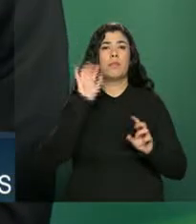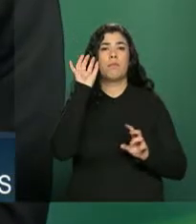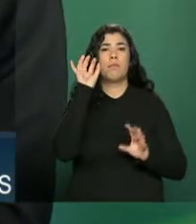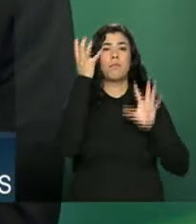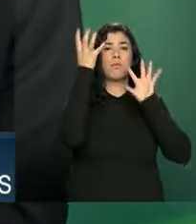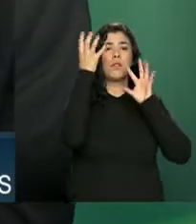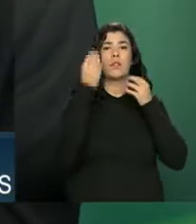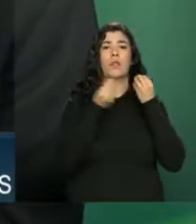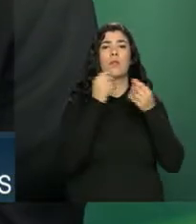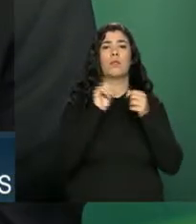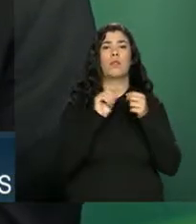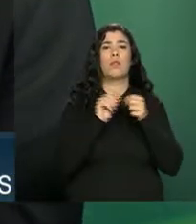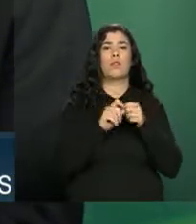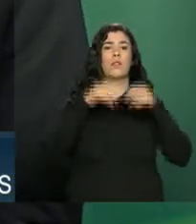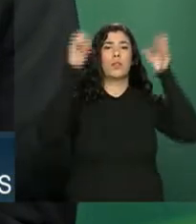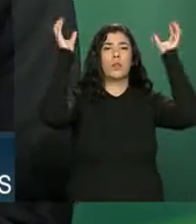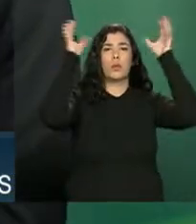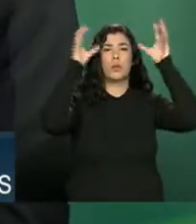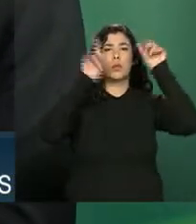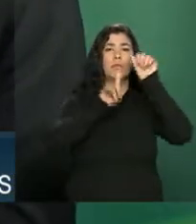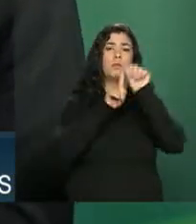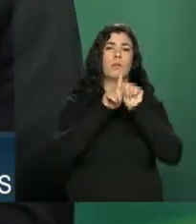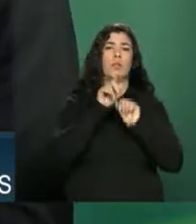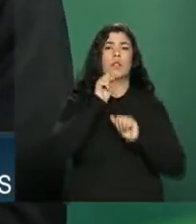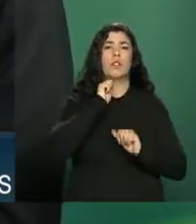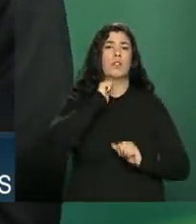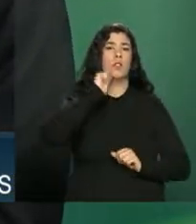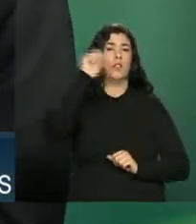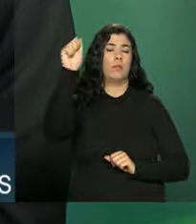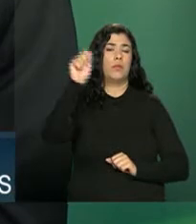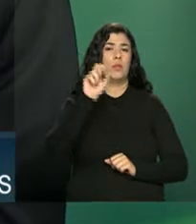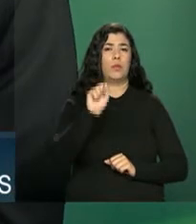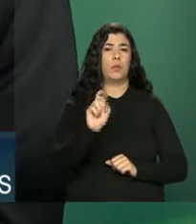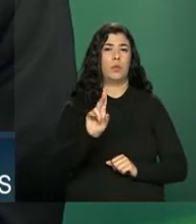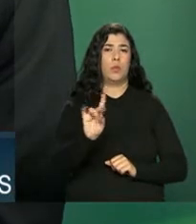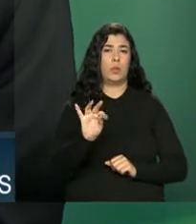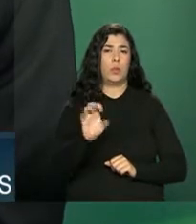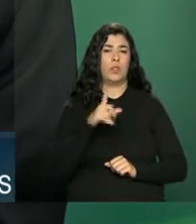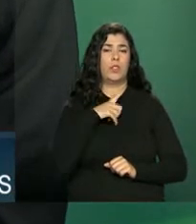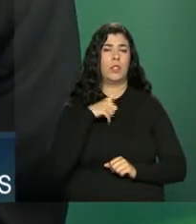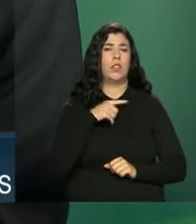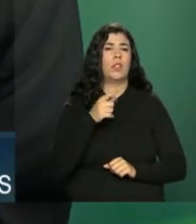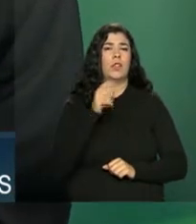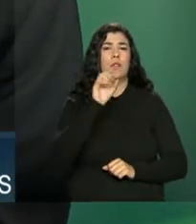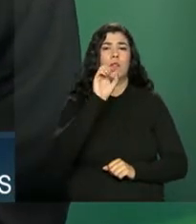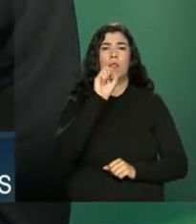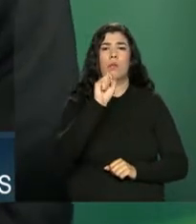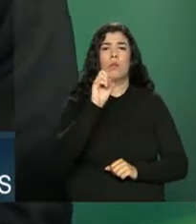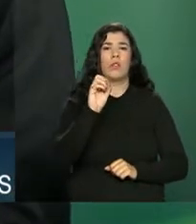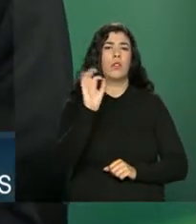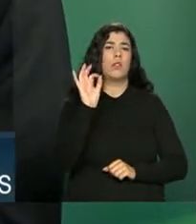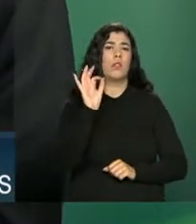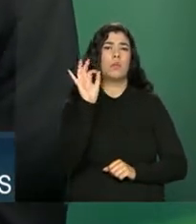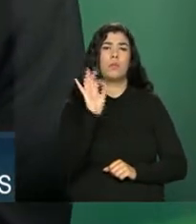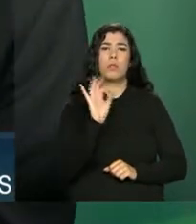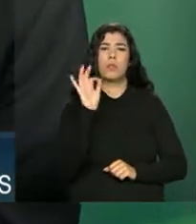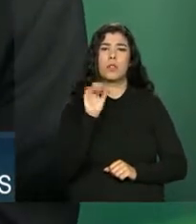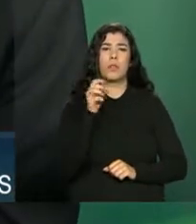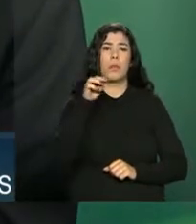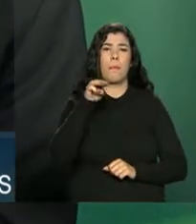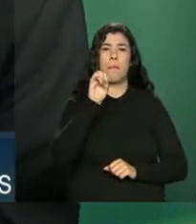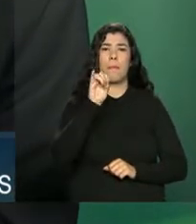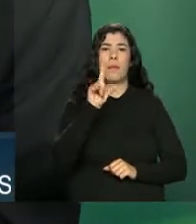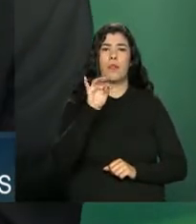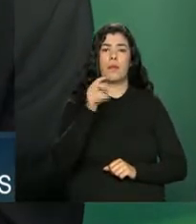para as chuvas de Abril no sudeste chove qualquer coisa 70 80 MM em média com bastante